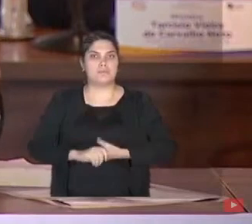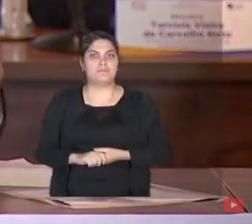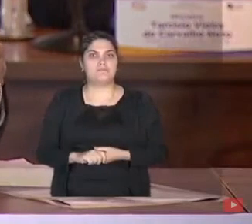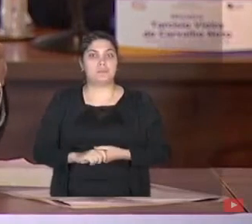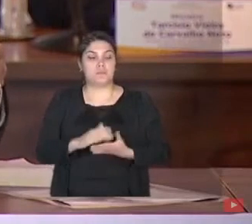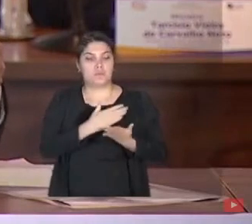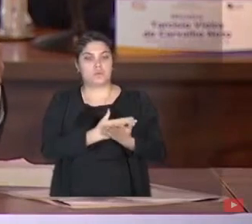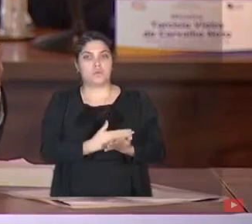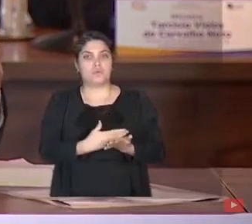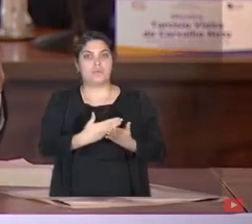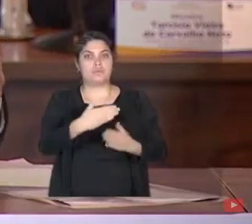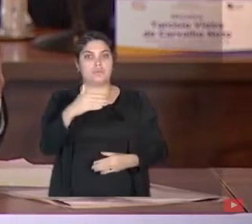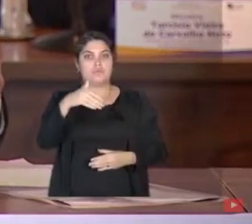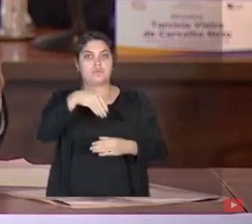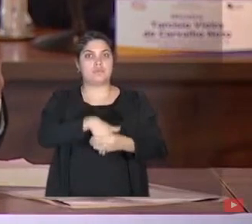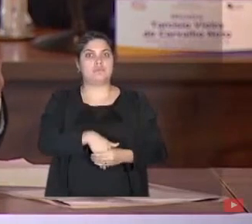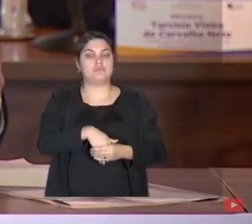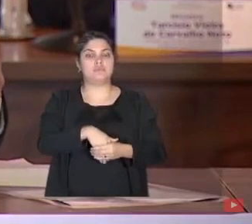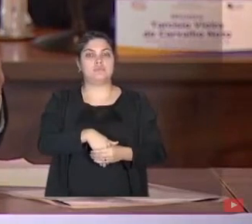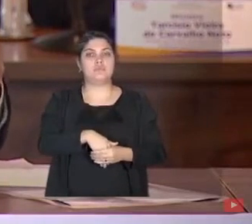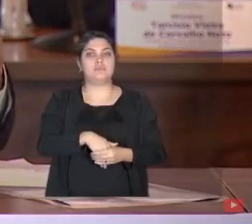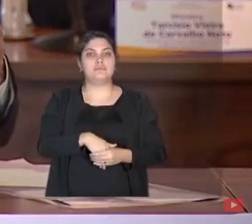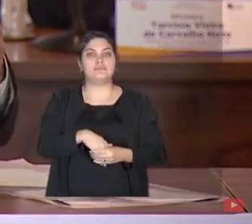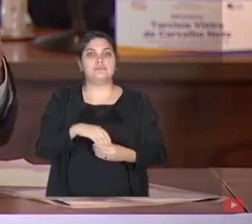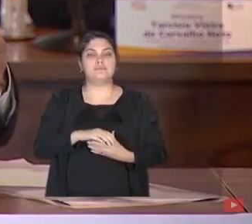Ao início da votação,